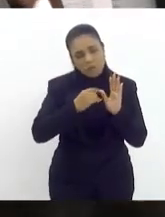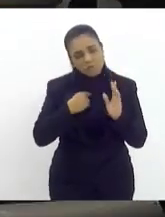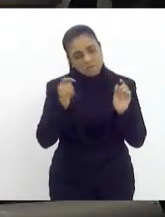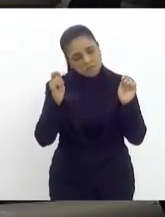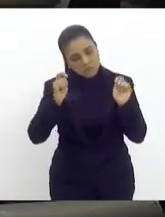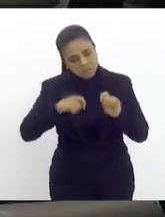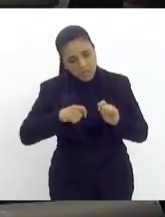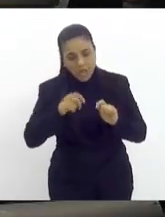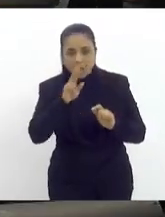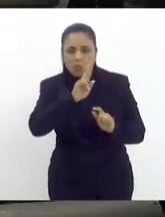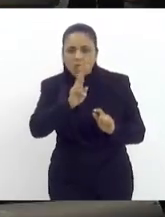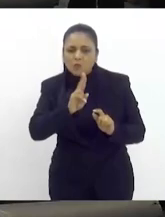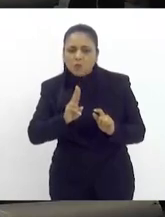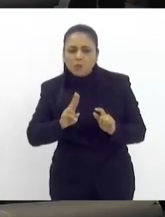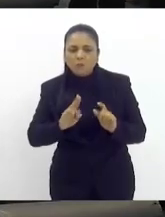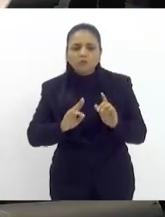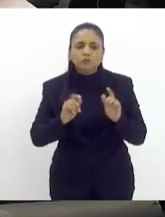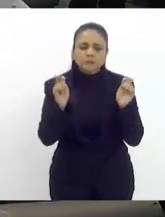minuto.